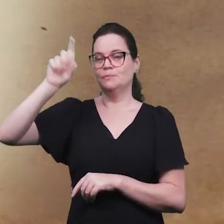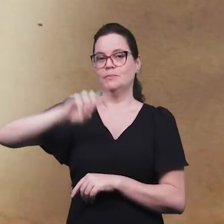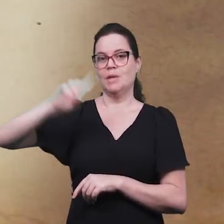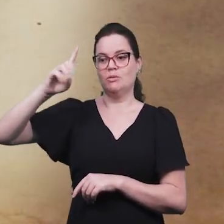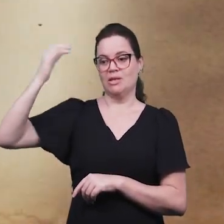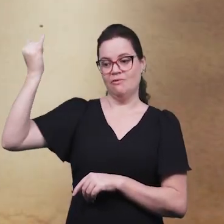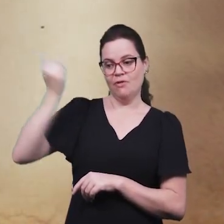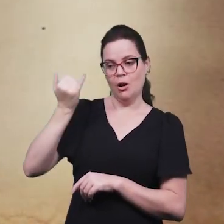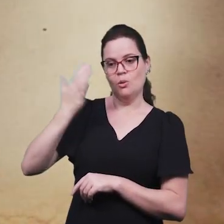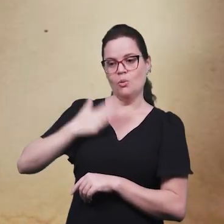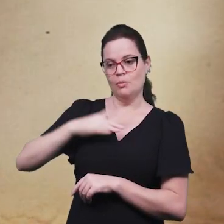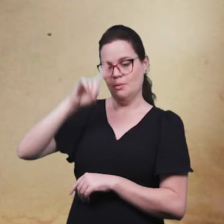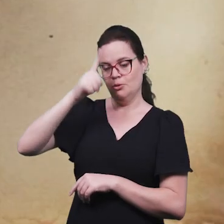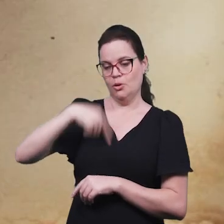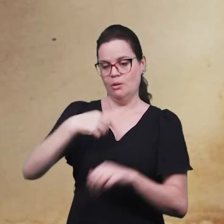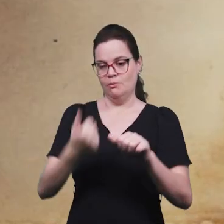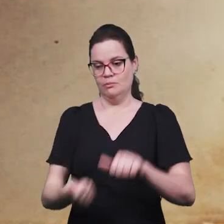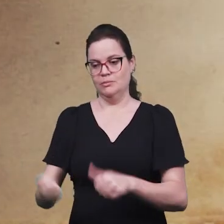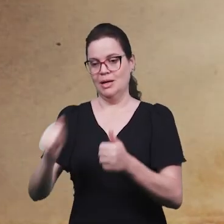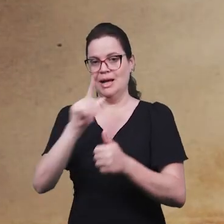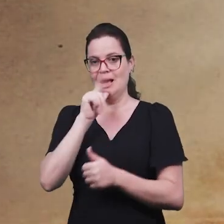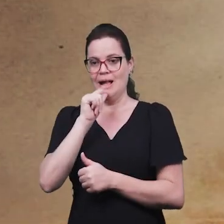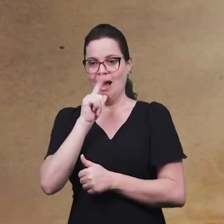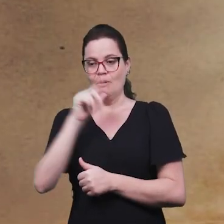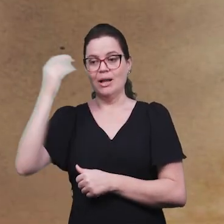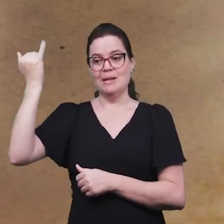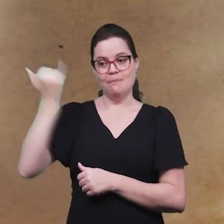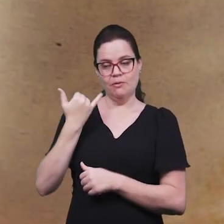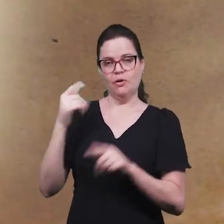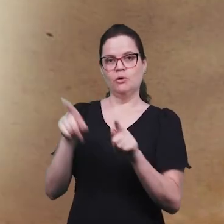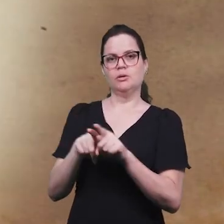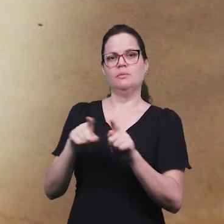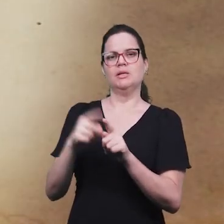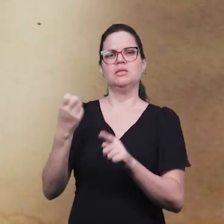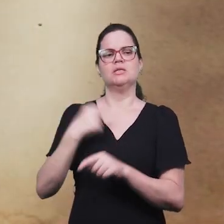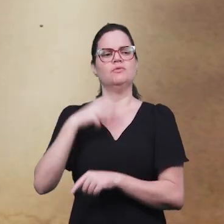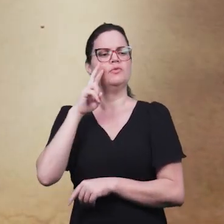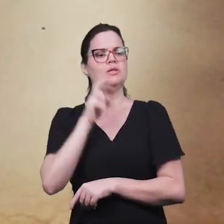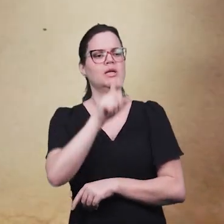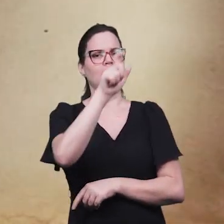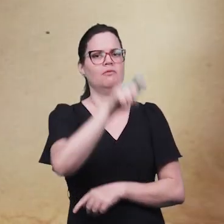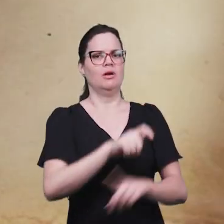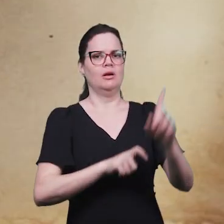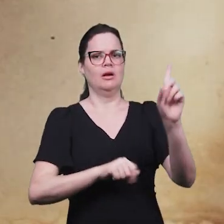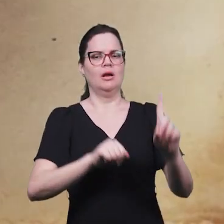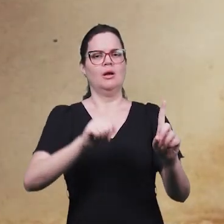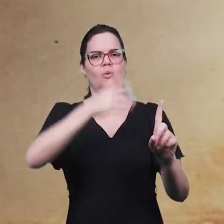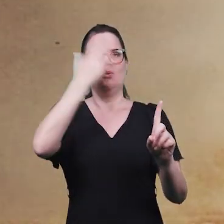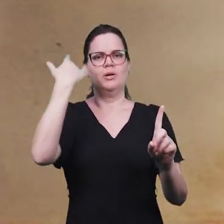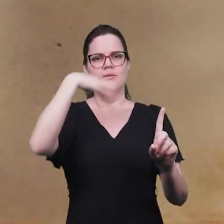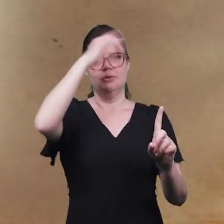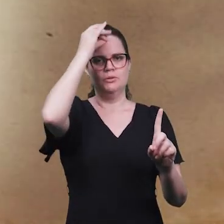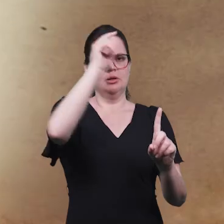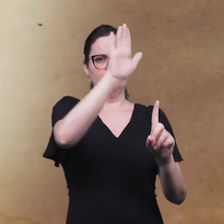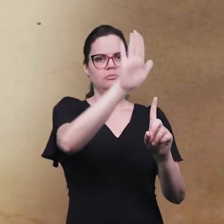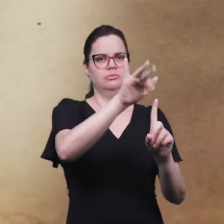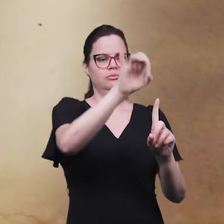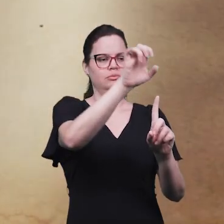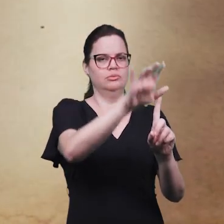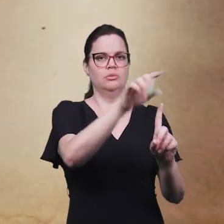que vires descer o Espírito, e sobre ele repousar, esse é que batiza com o Espírito